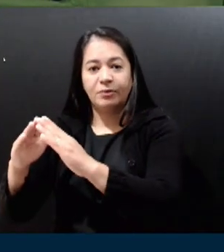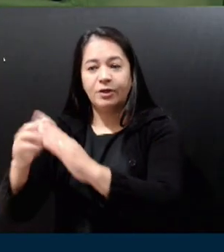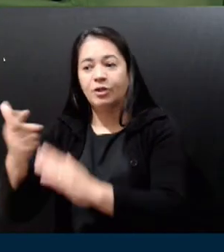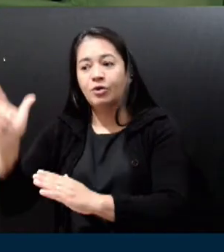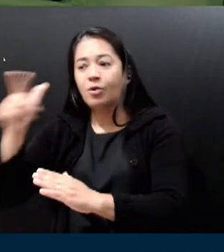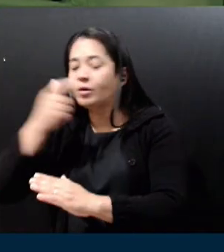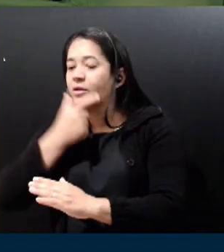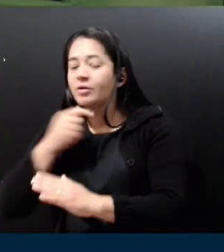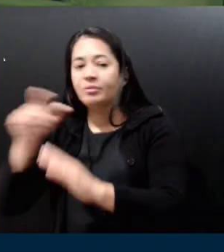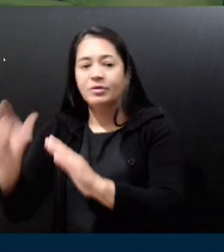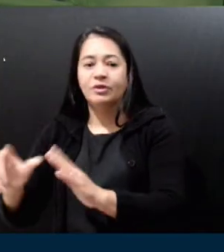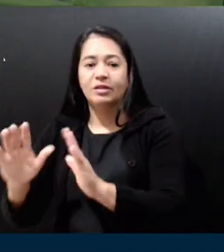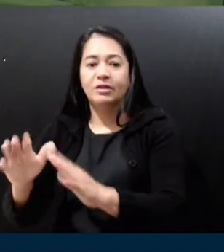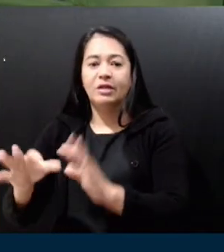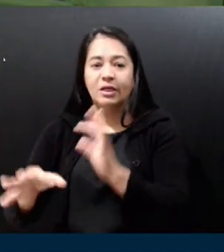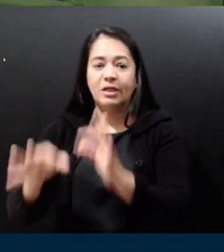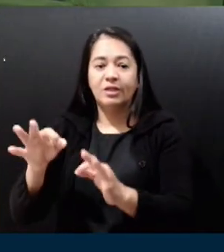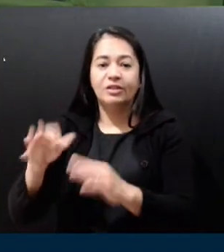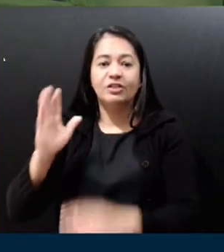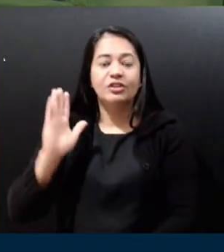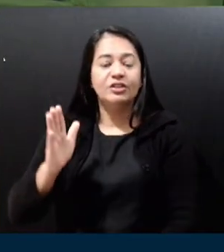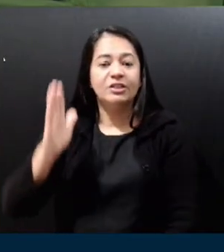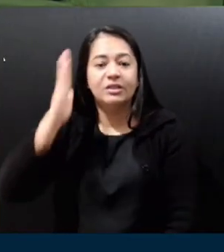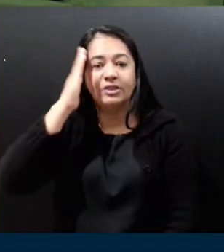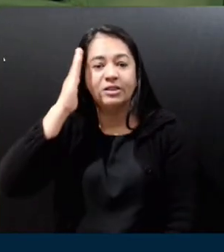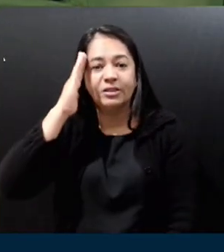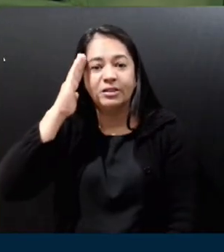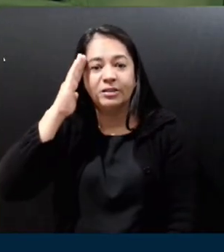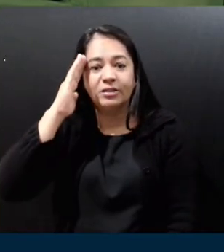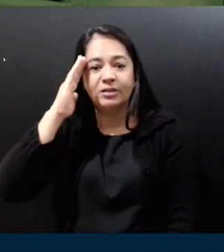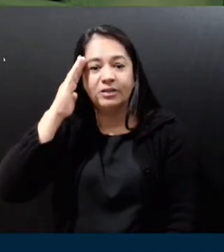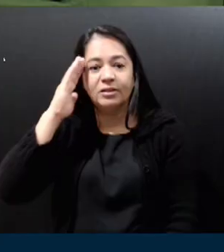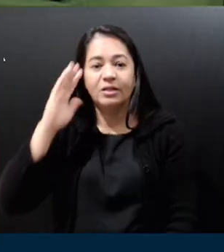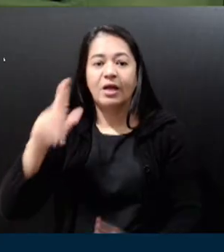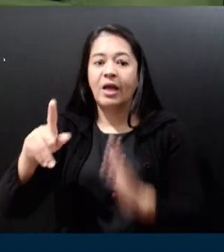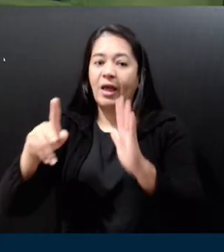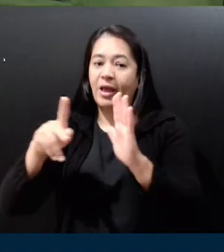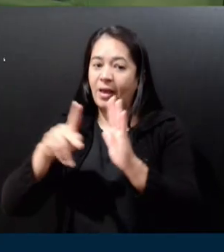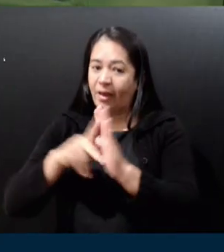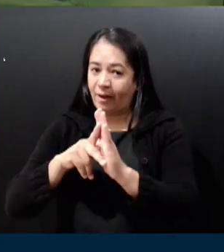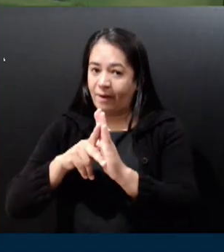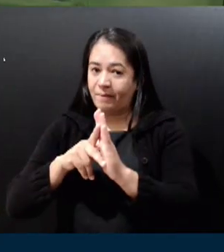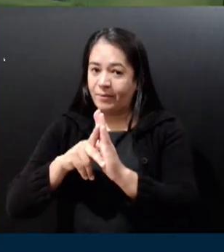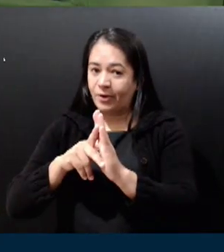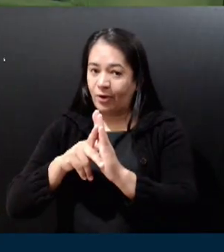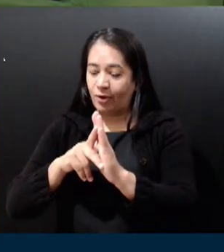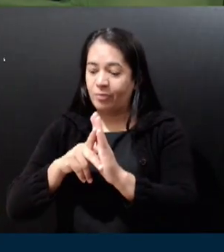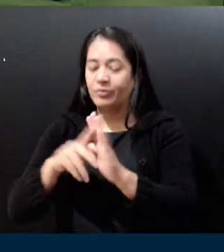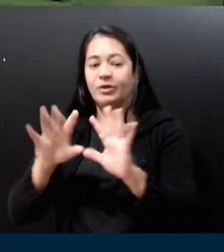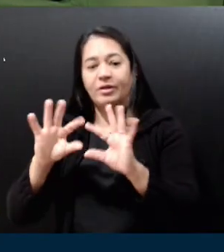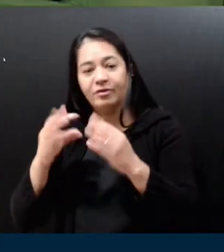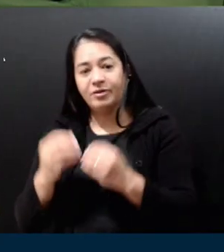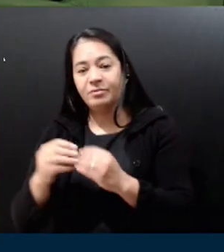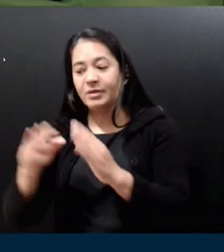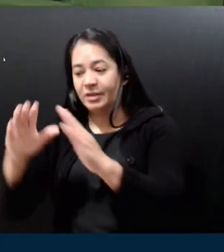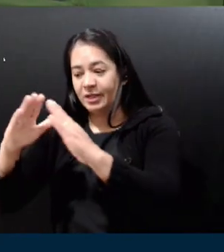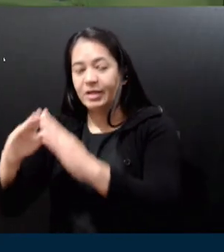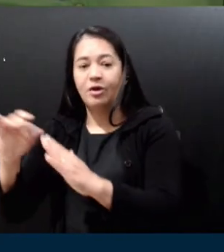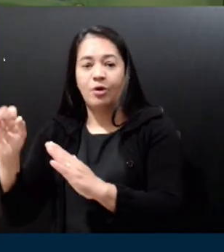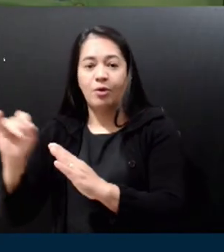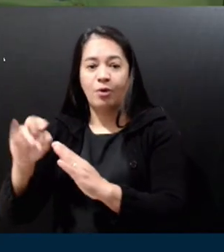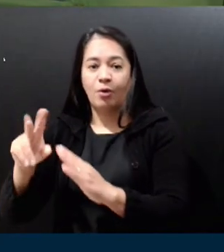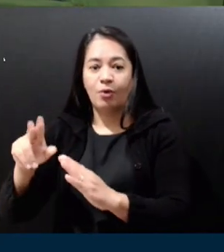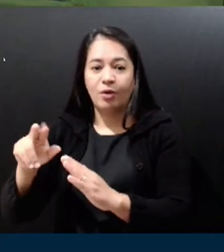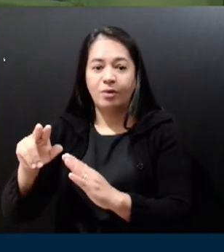que é bem de família, esse irmão que ficou na casa não pode ser penhorado,